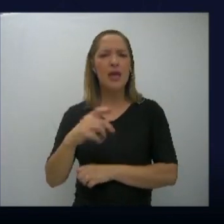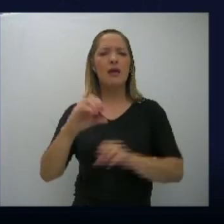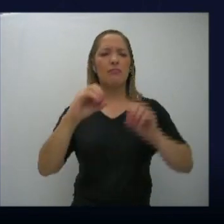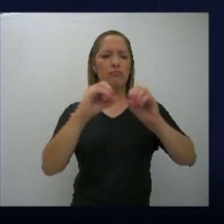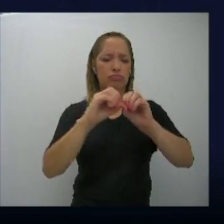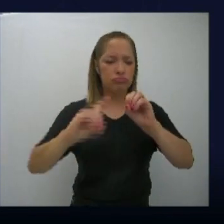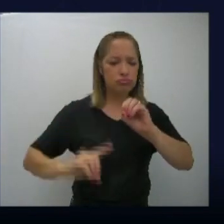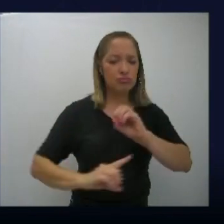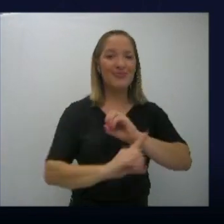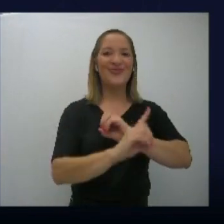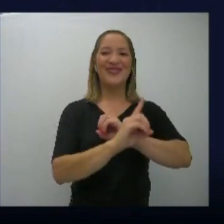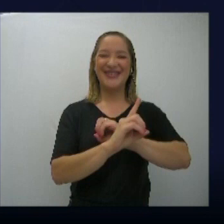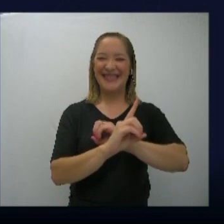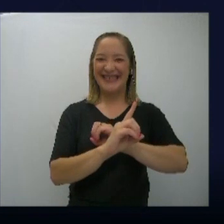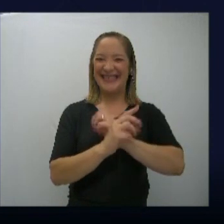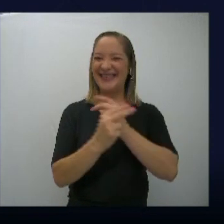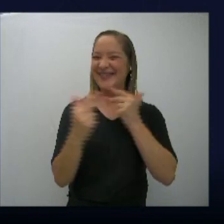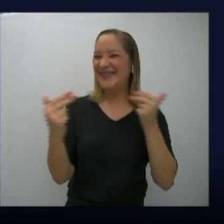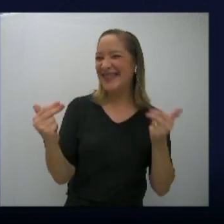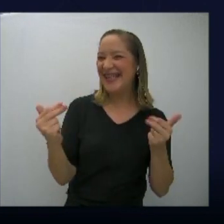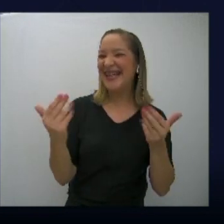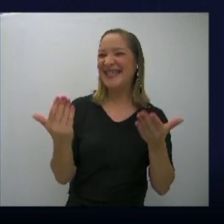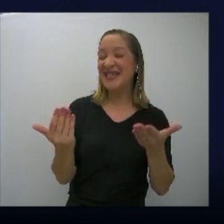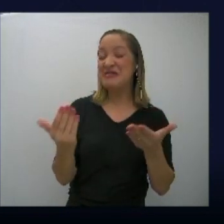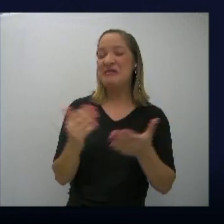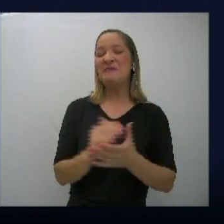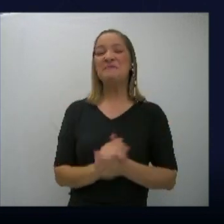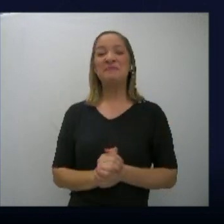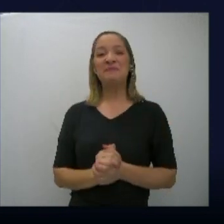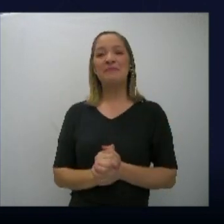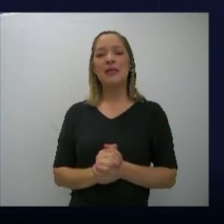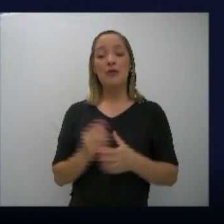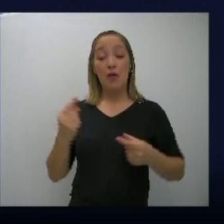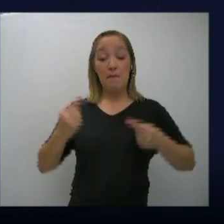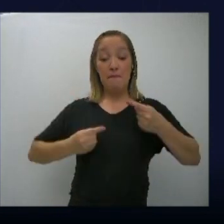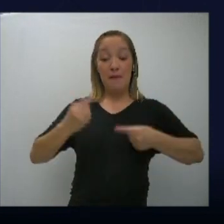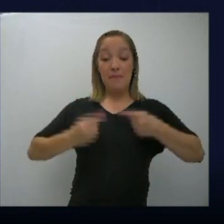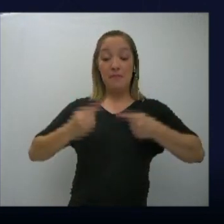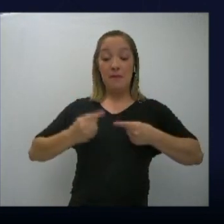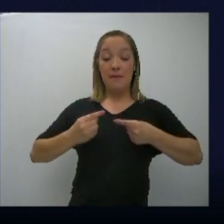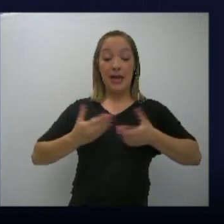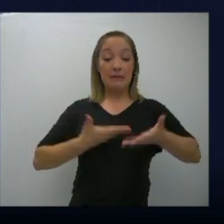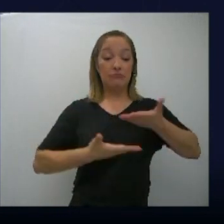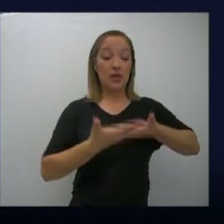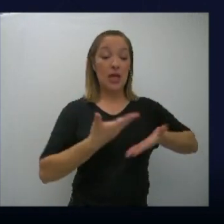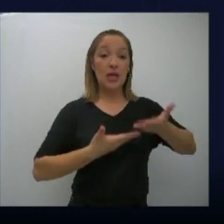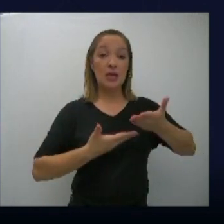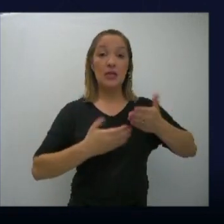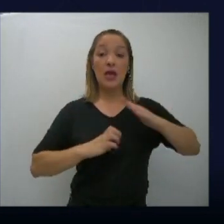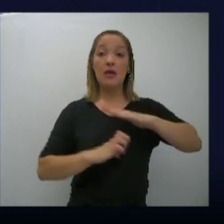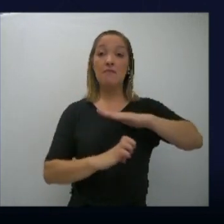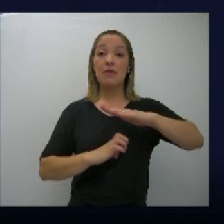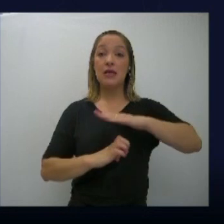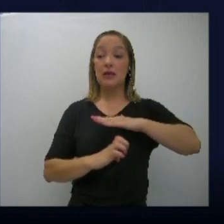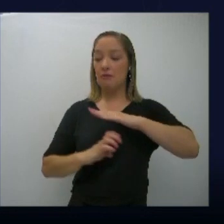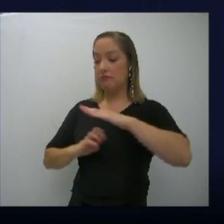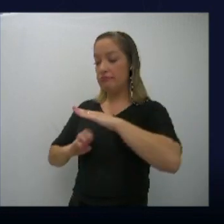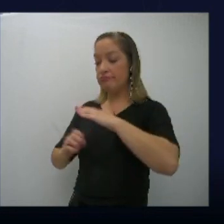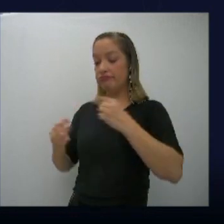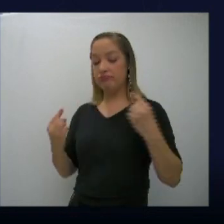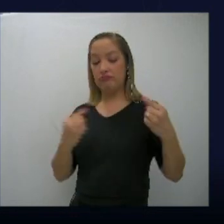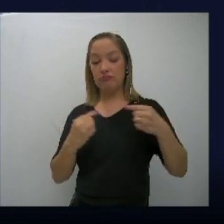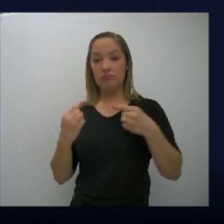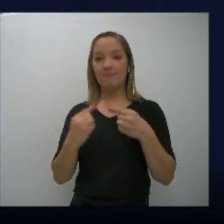Foods e isso gera competição entre empresários competição entre Empresário é